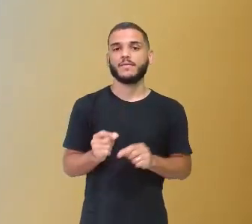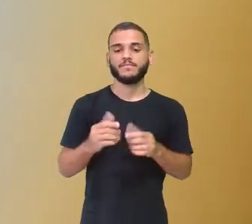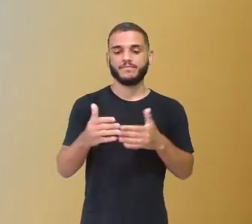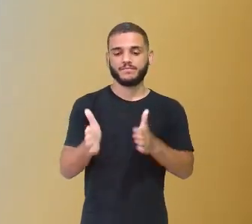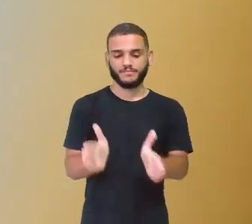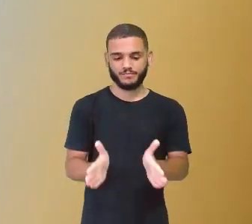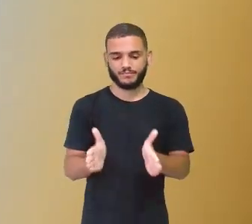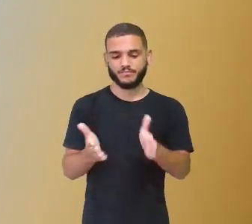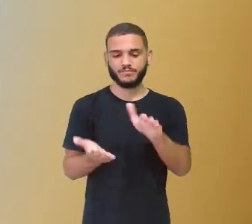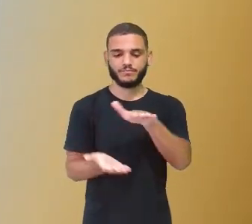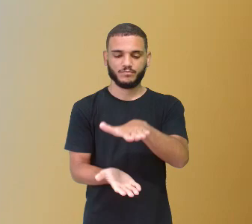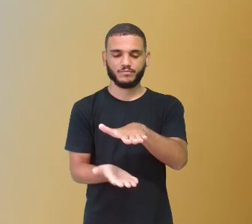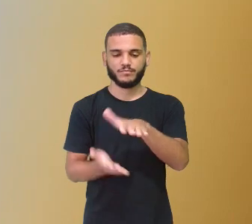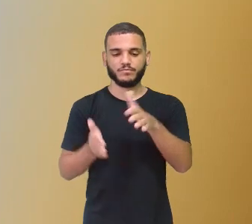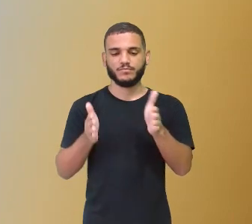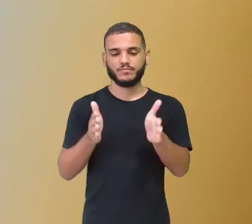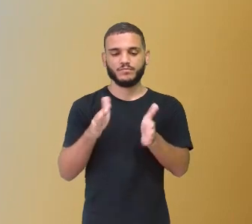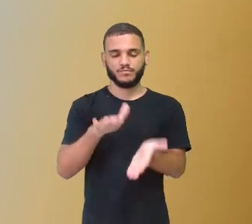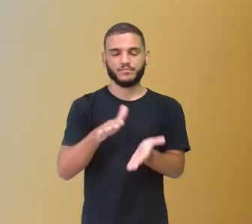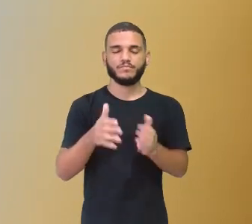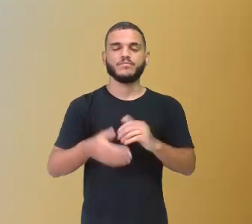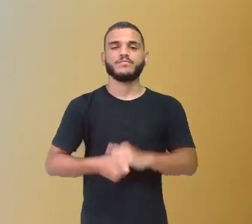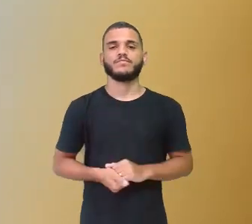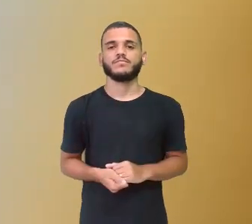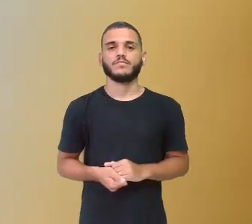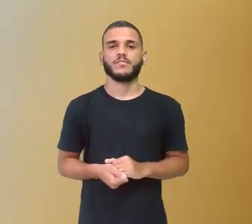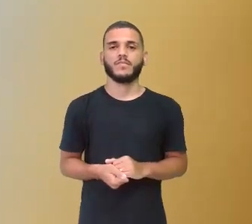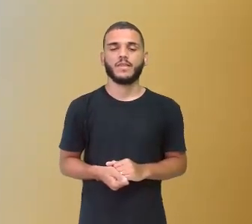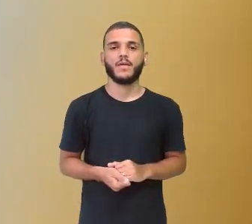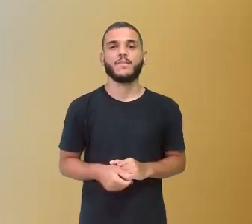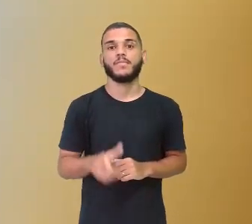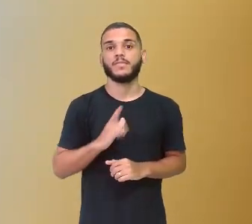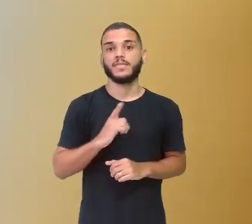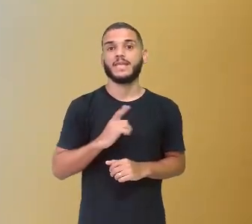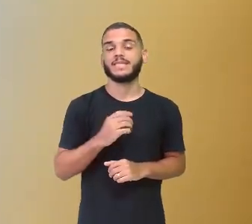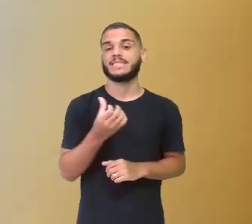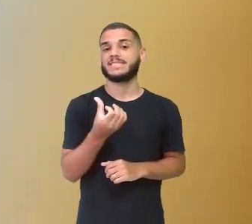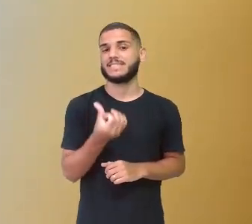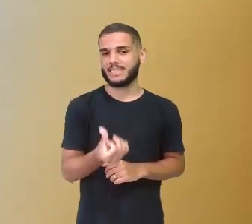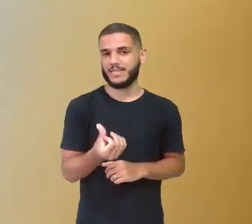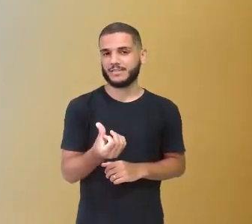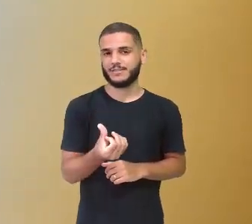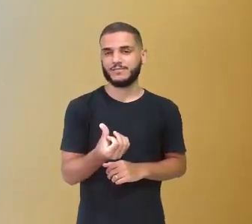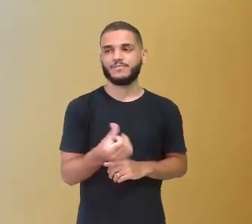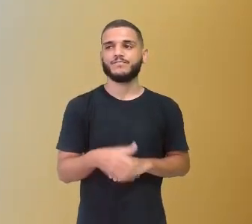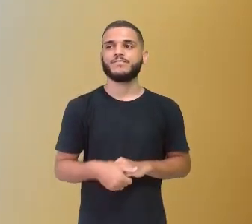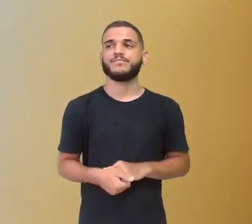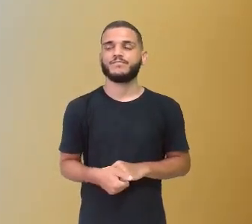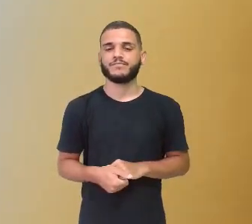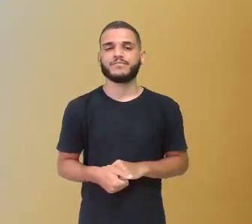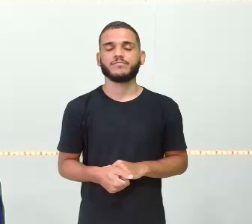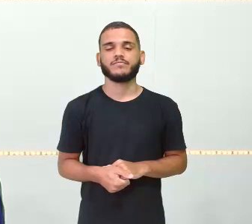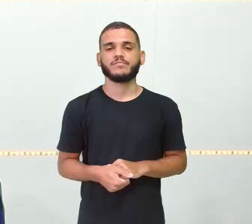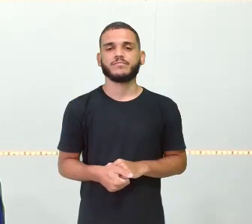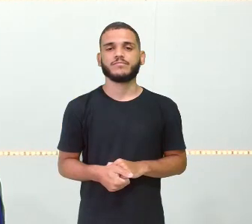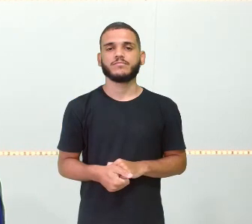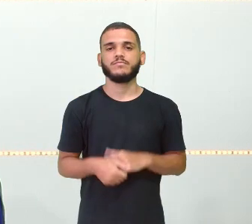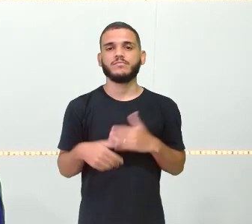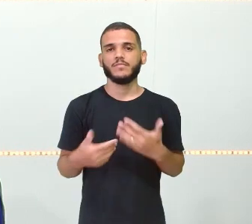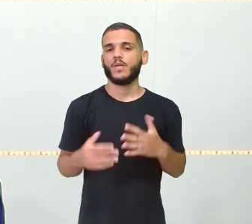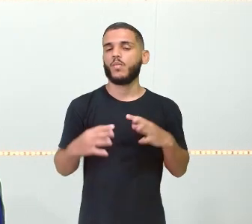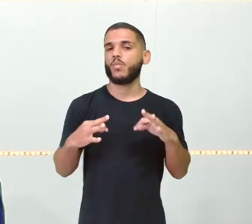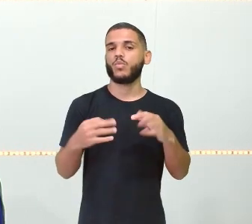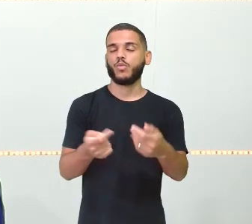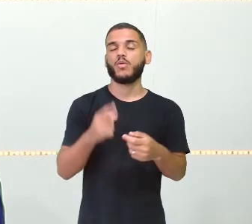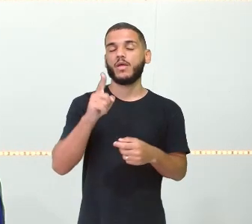cubo. Esse cubo, ele tem 6 faces e todas essas faces